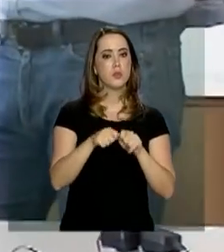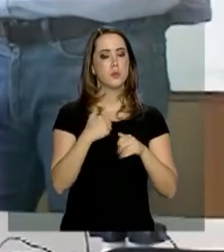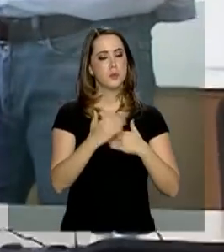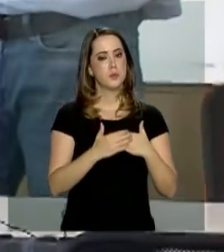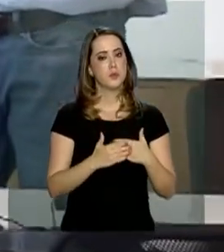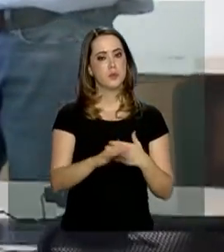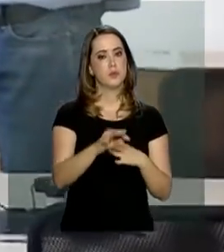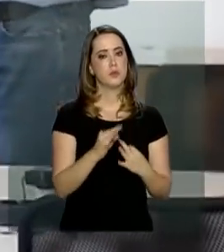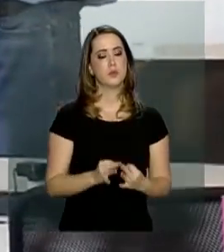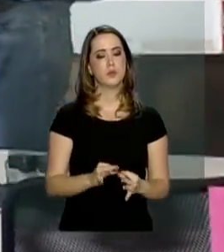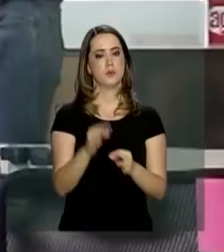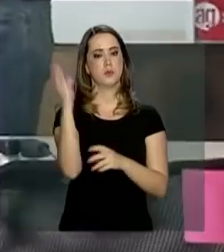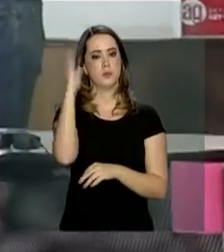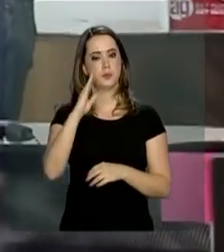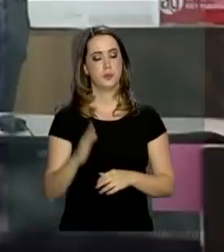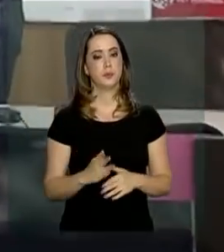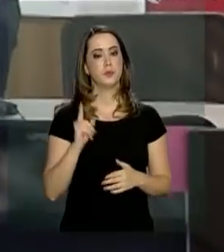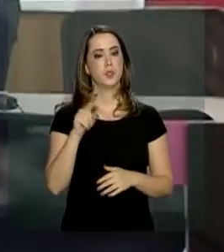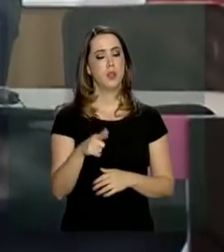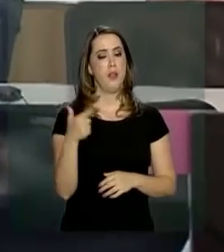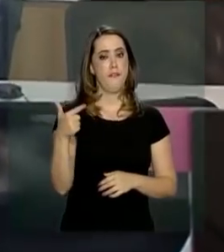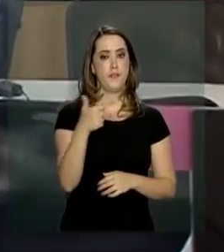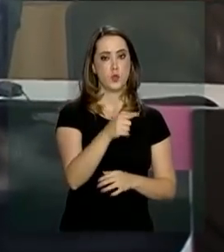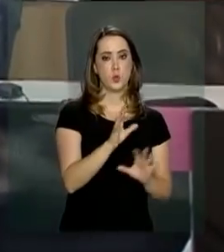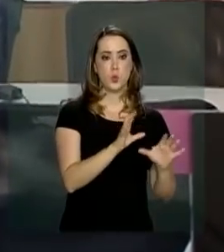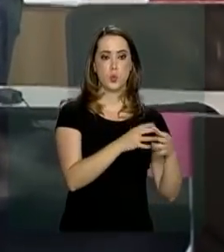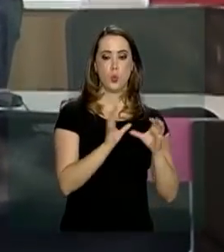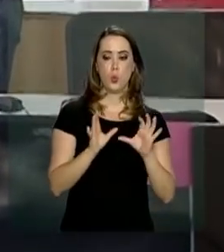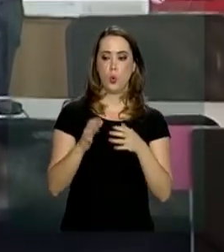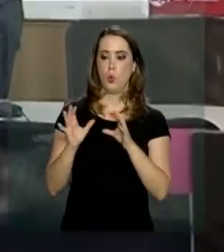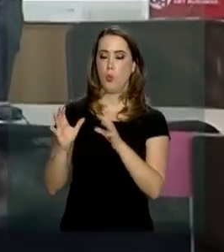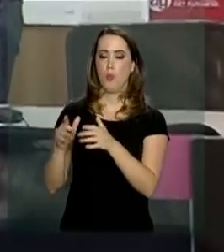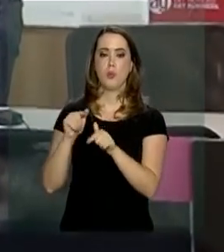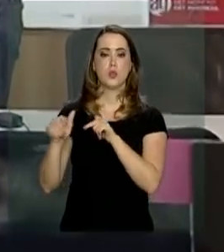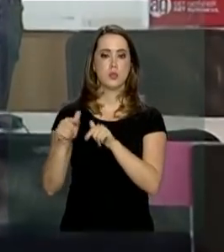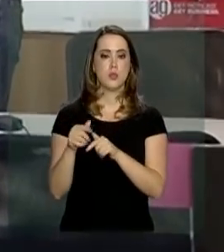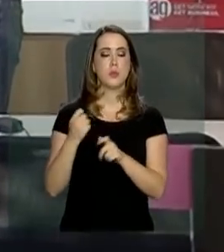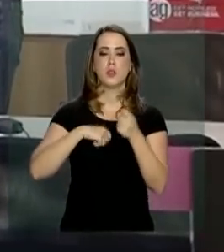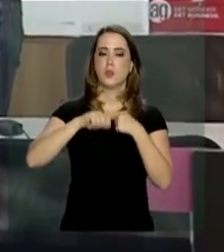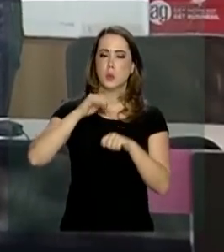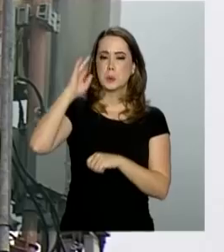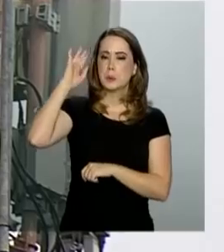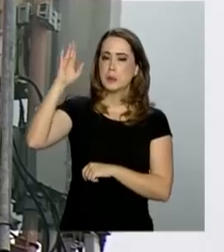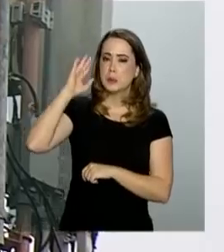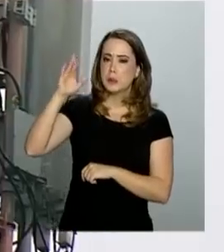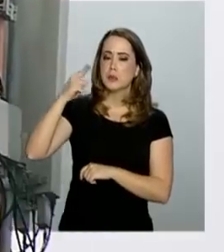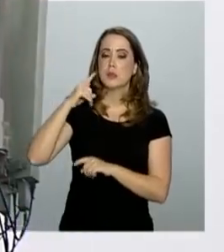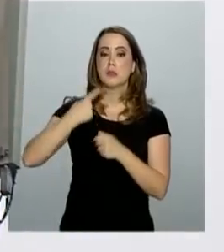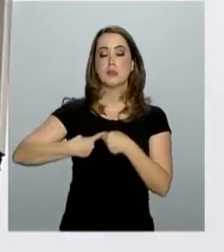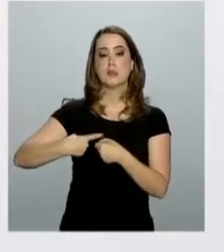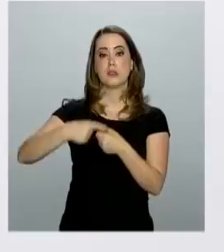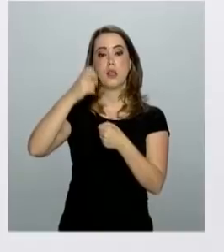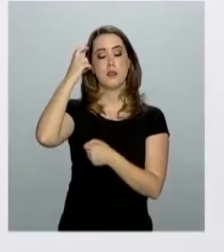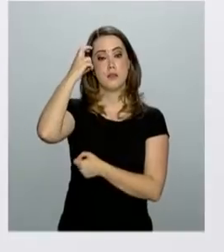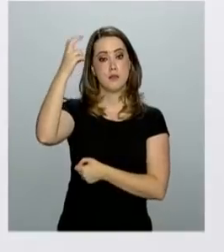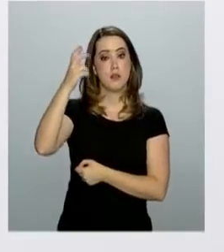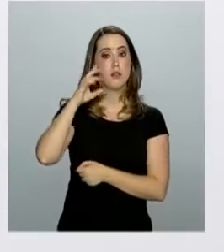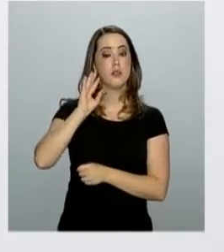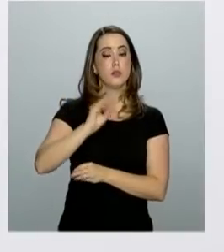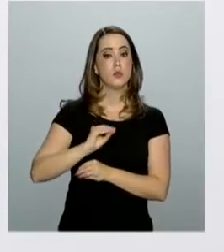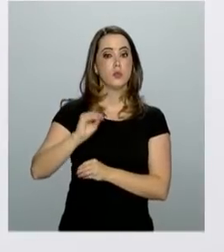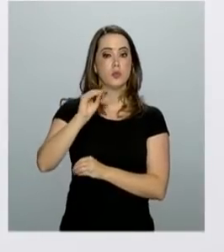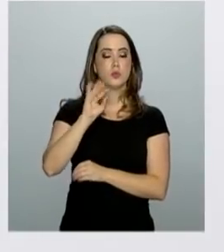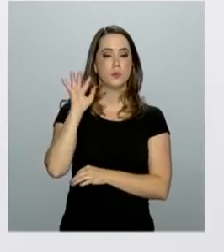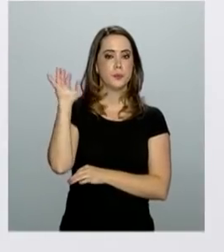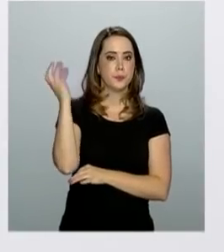desenvolver tecnologia no Brasil. São 22 áreas de atuação, incluindo economia criativa, cidades inteligentes e